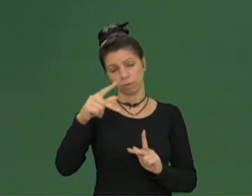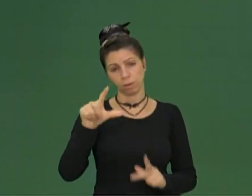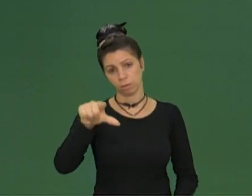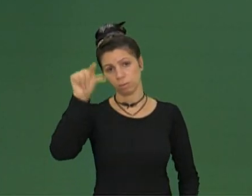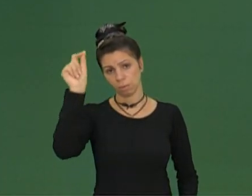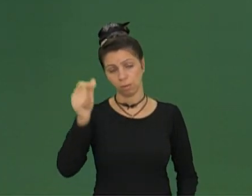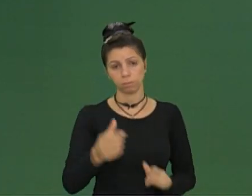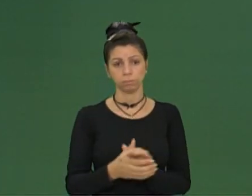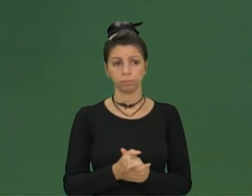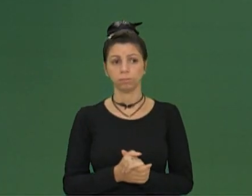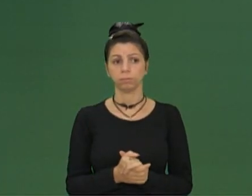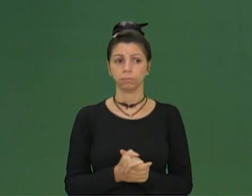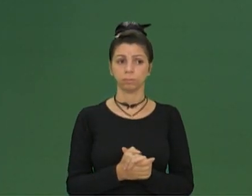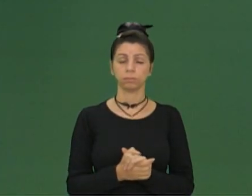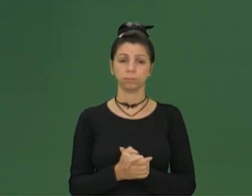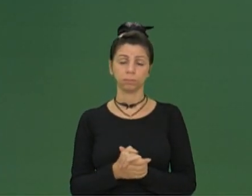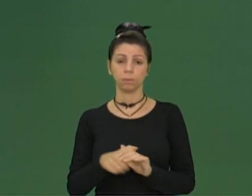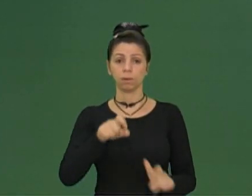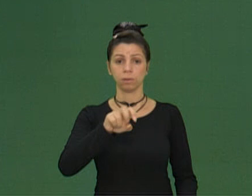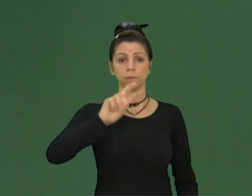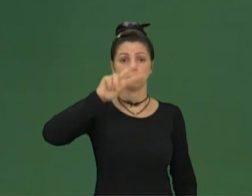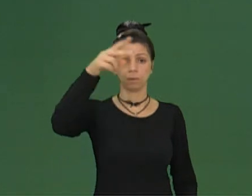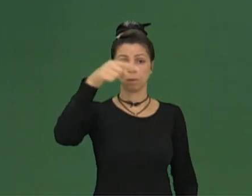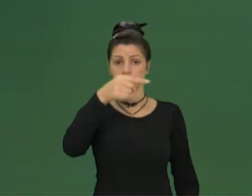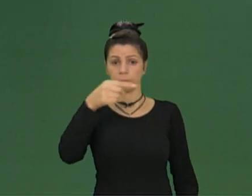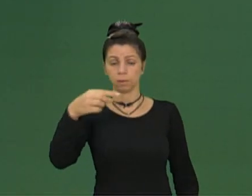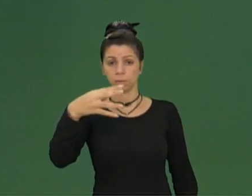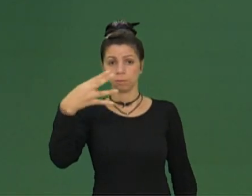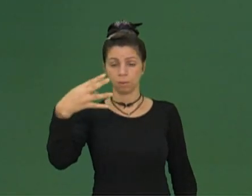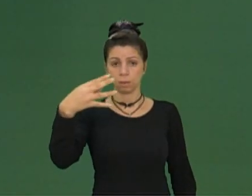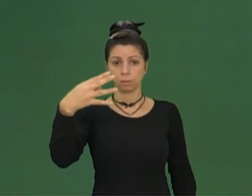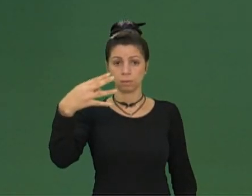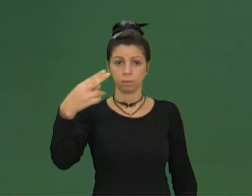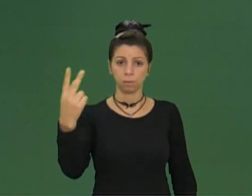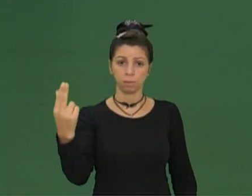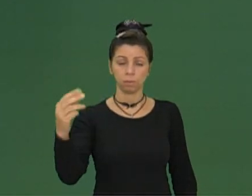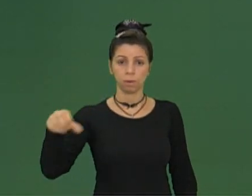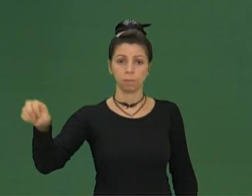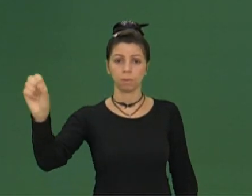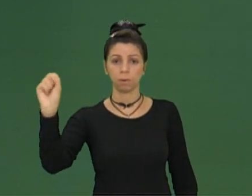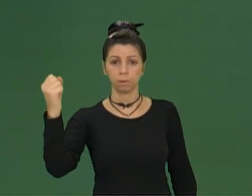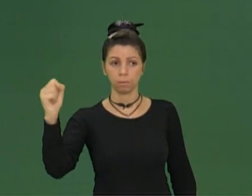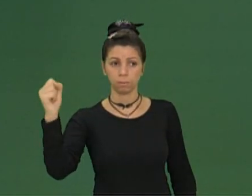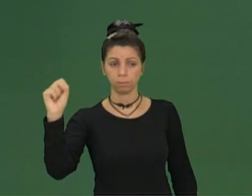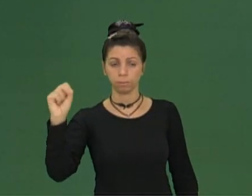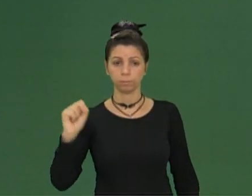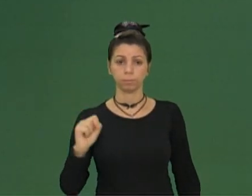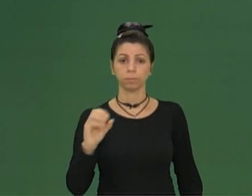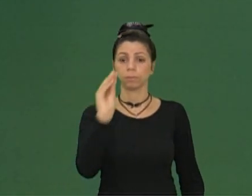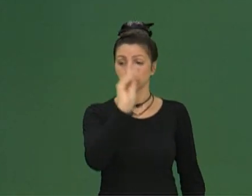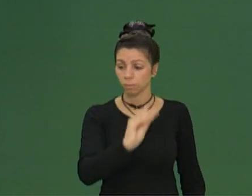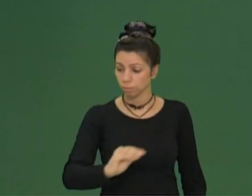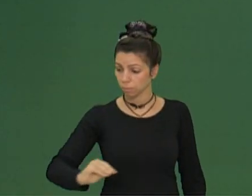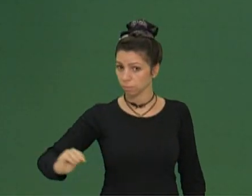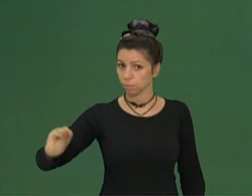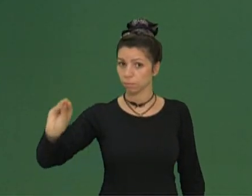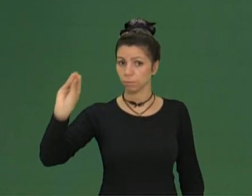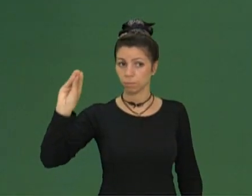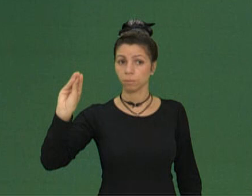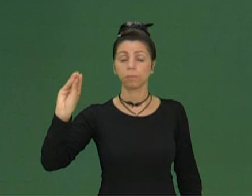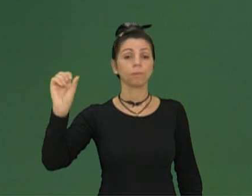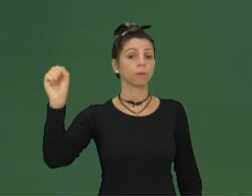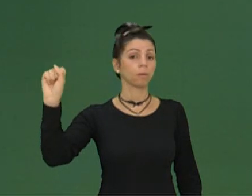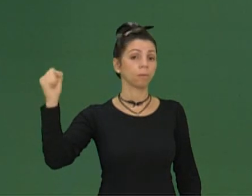entender. Então, aqui, x ao quadrado menos 4 igual a 8. Esse x ao quadrado menos 4 pode ser quem?